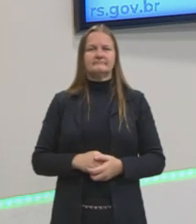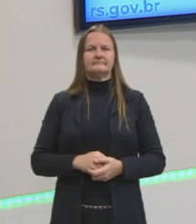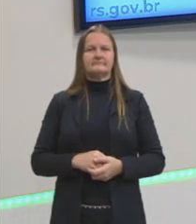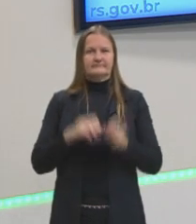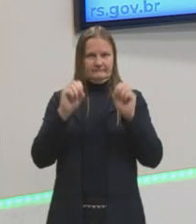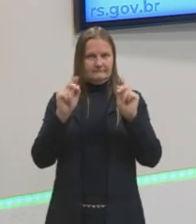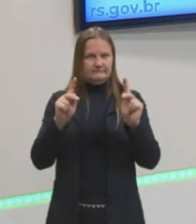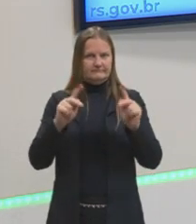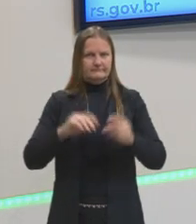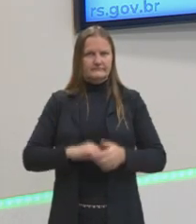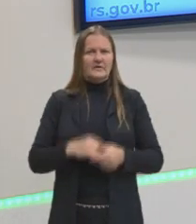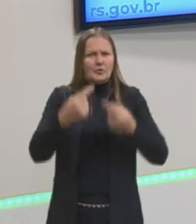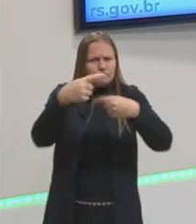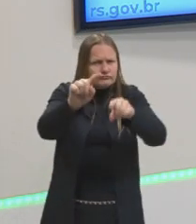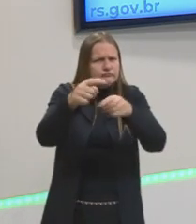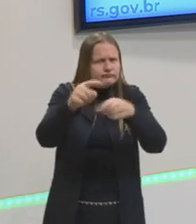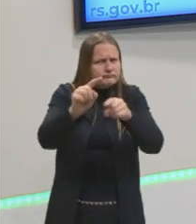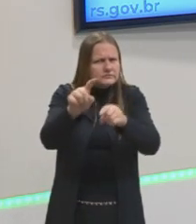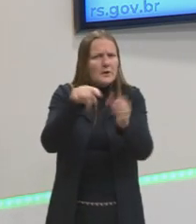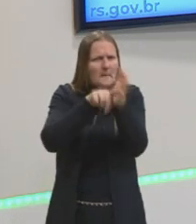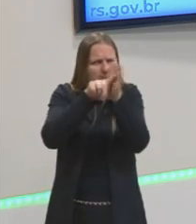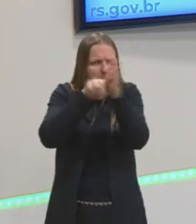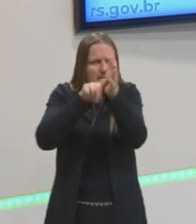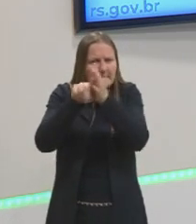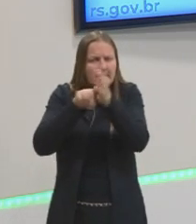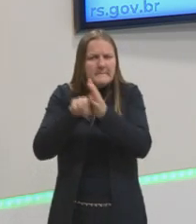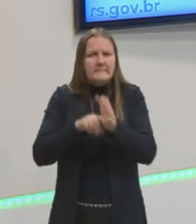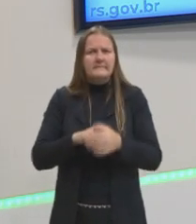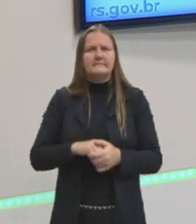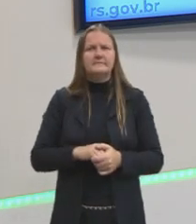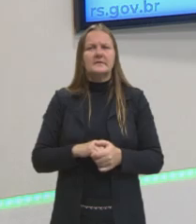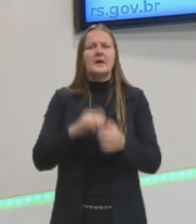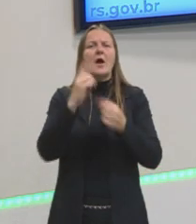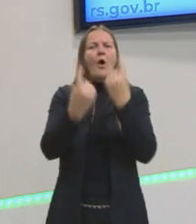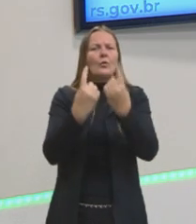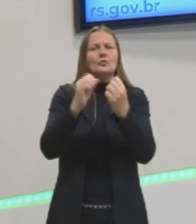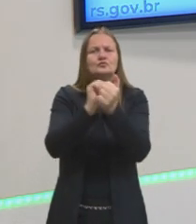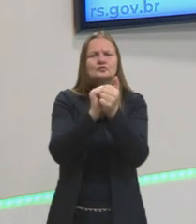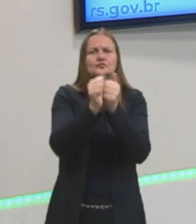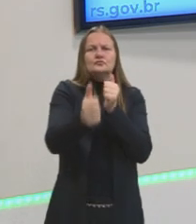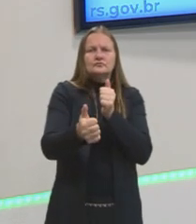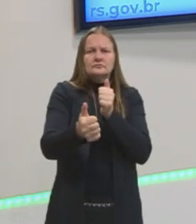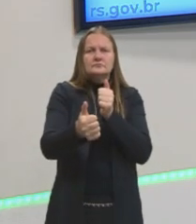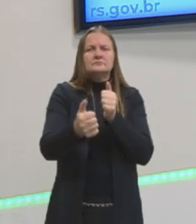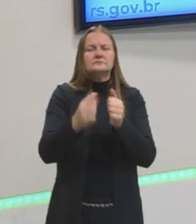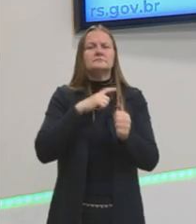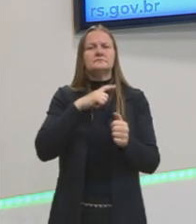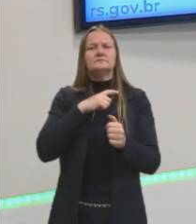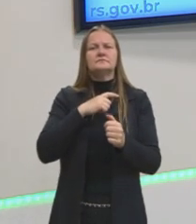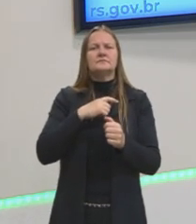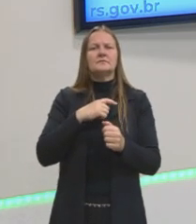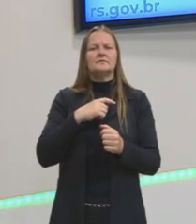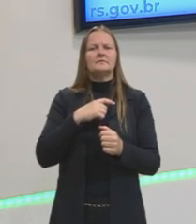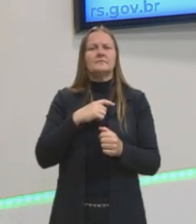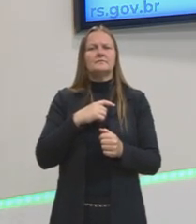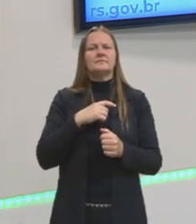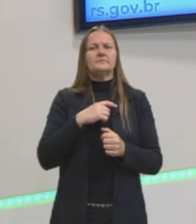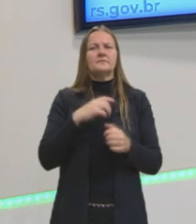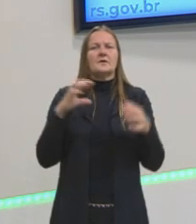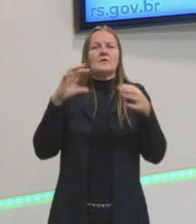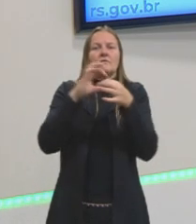inclusive que eu te desafio a você pesquisar muitos esportes são ligados a atividades braçais